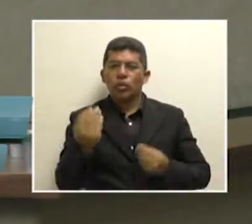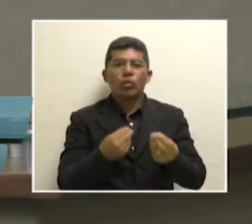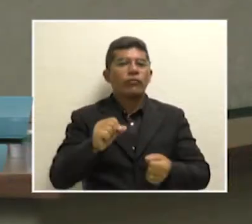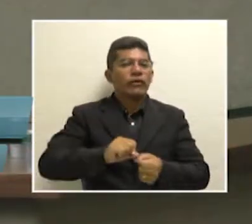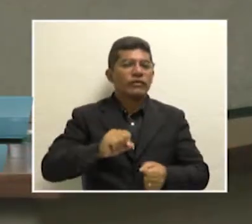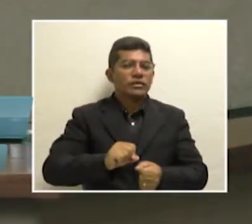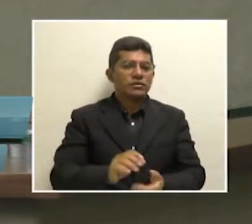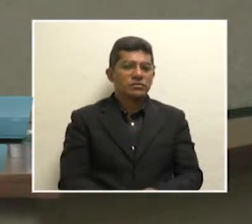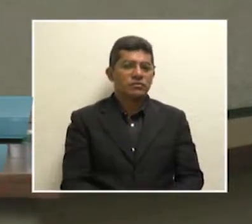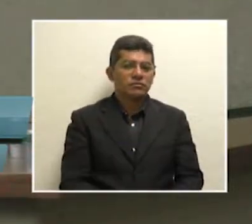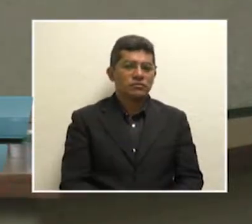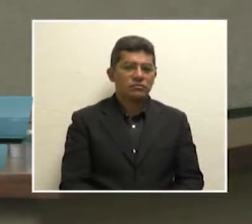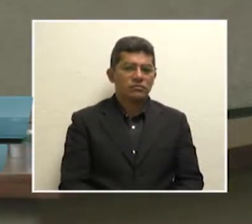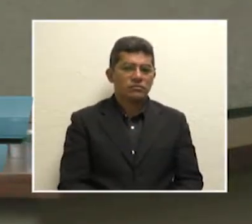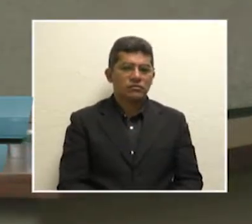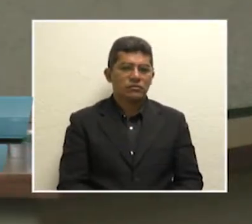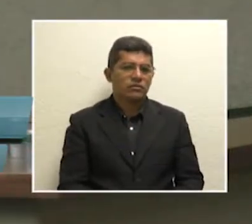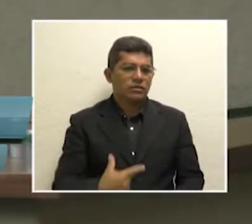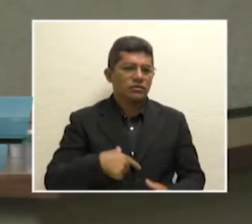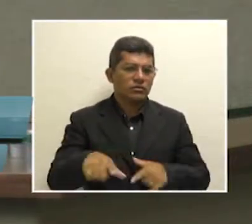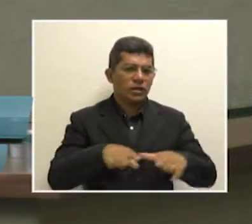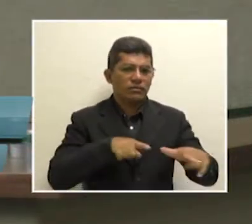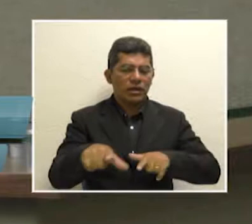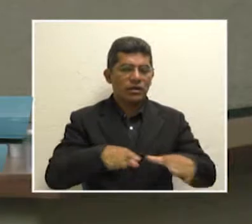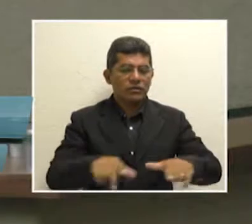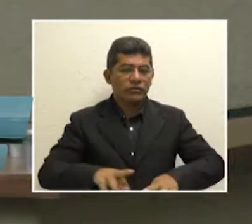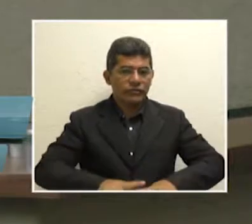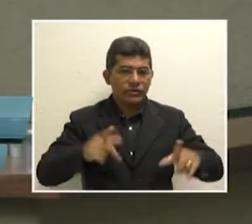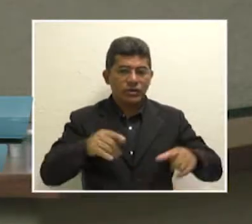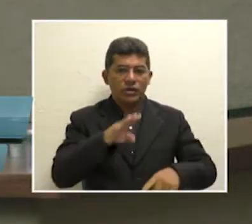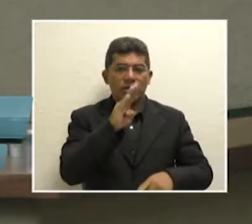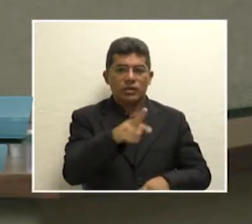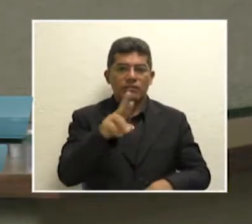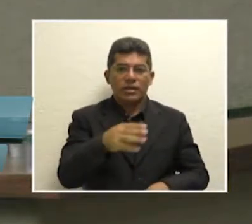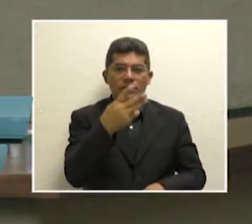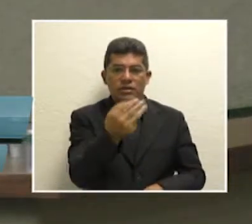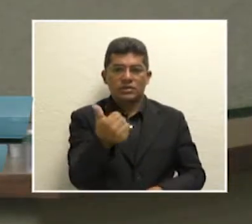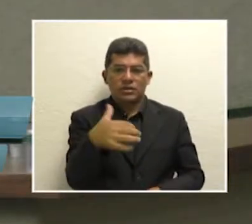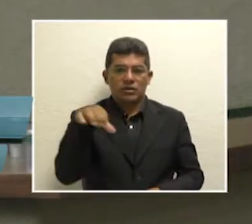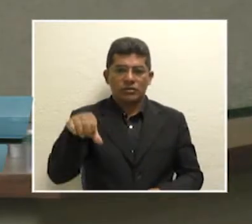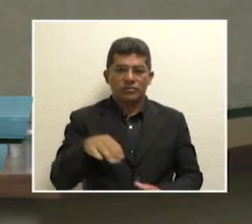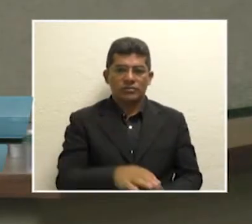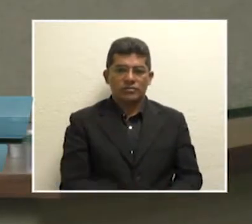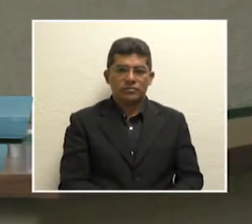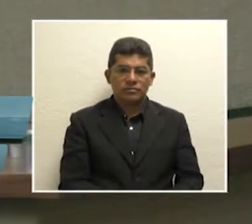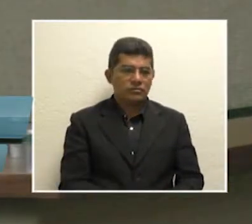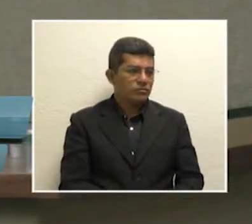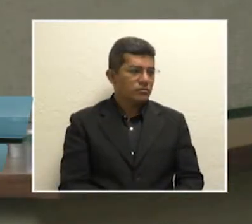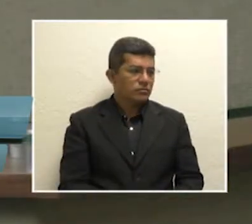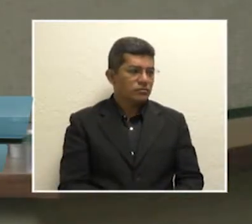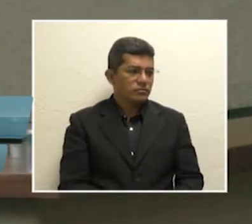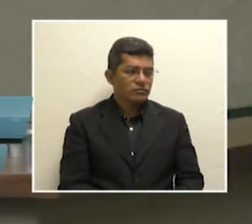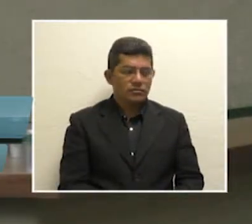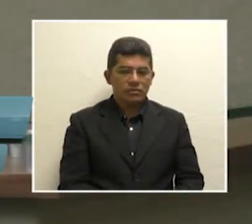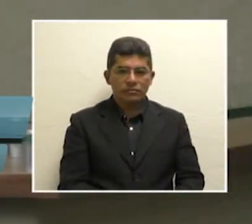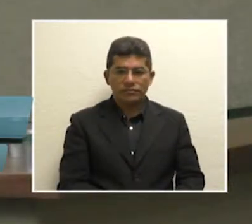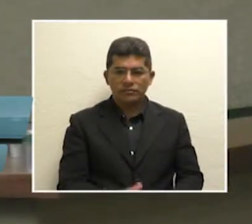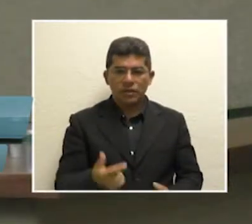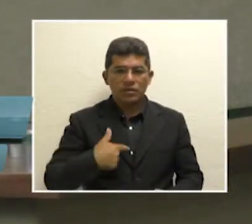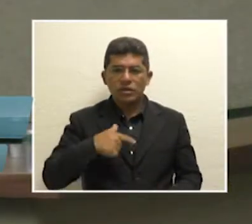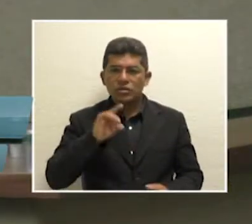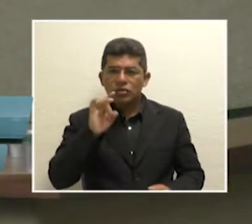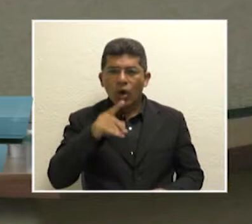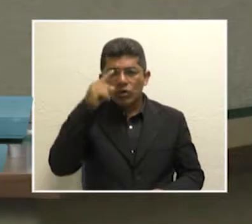será realizada a pavimentação da BR-319. Já não será mais um sonho, será